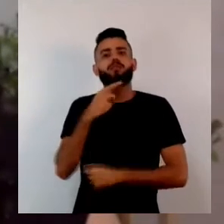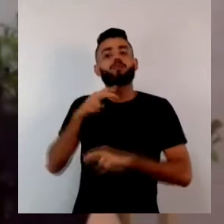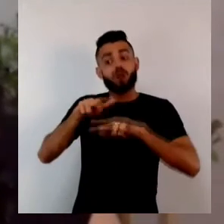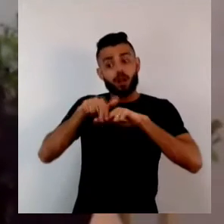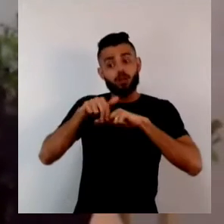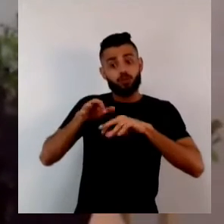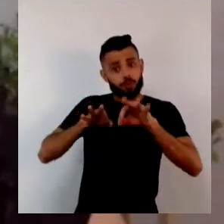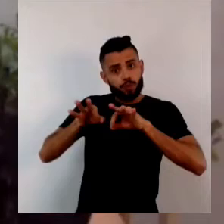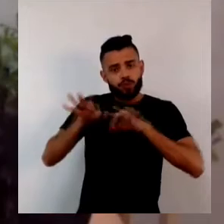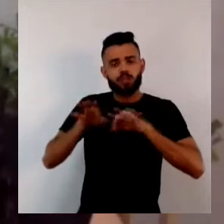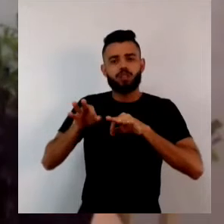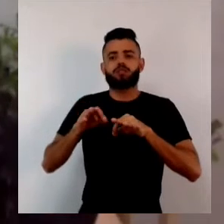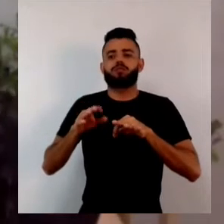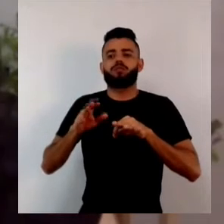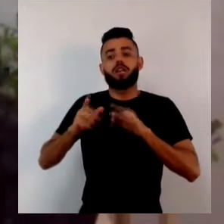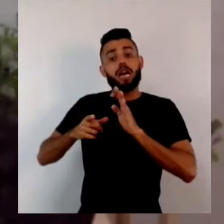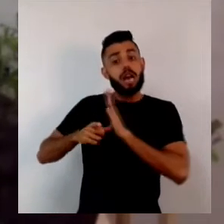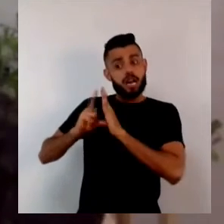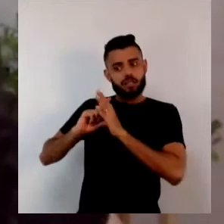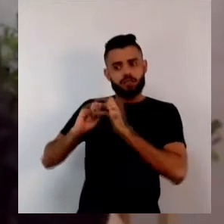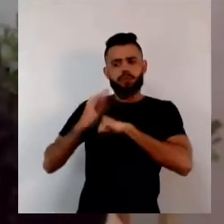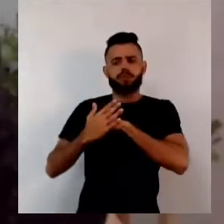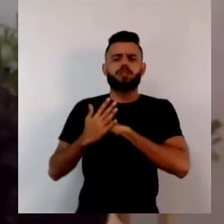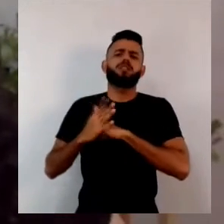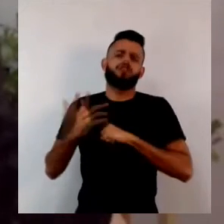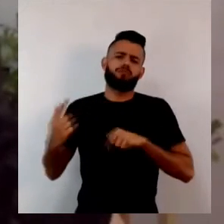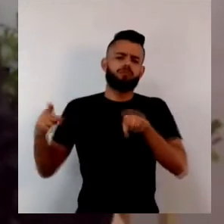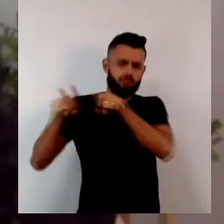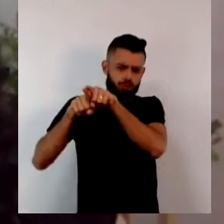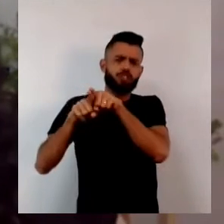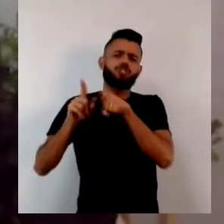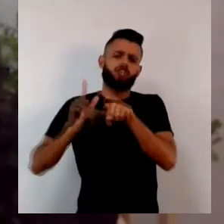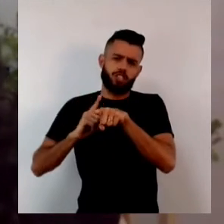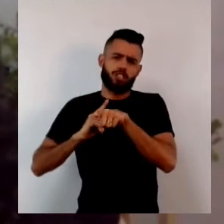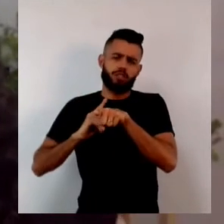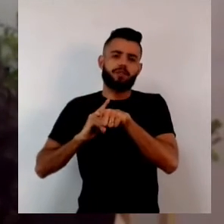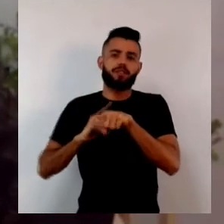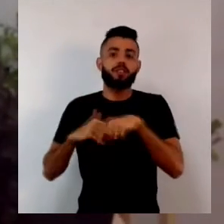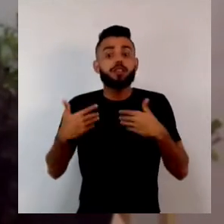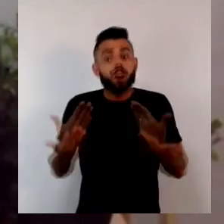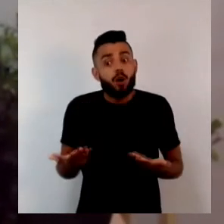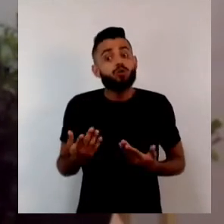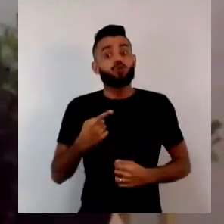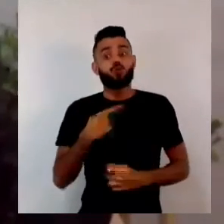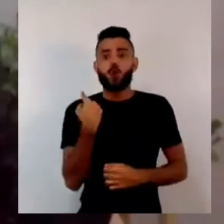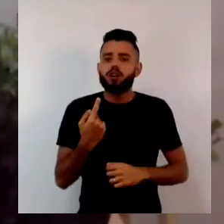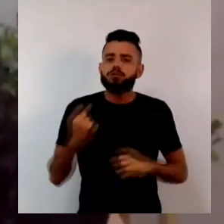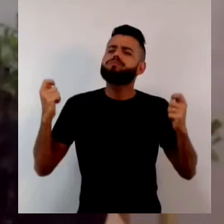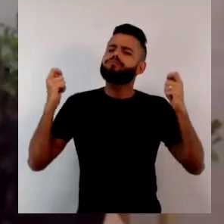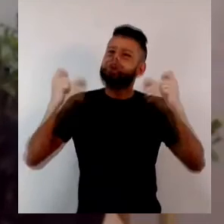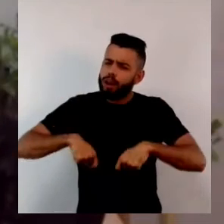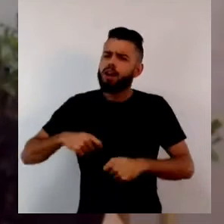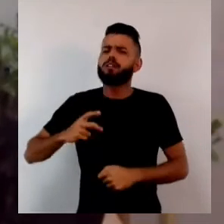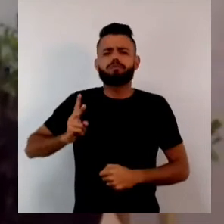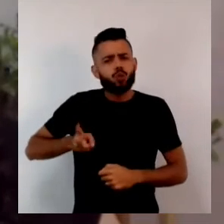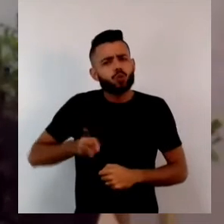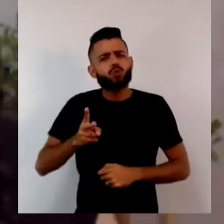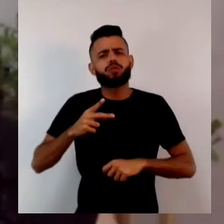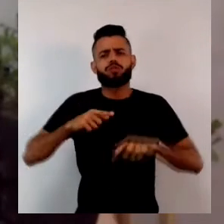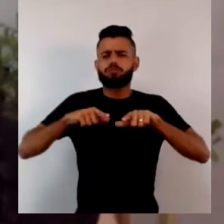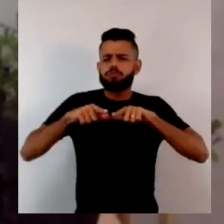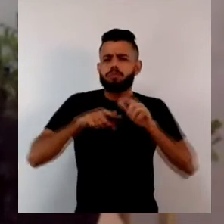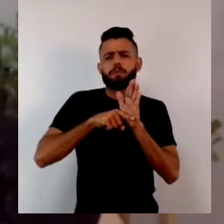em colaboração. Então, isso também permitiu para a gente dar continuidade aos nossos trabalhos, revertendo a pesquisa para